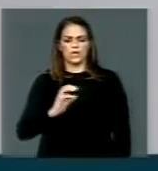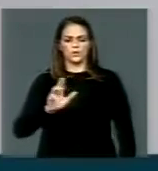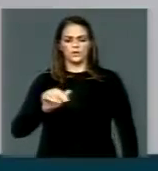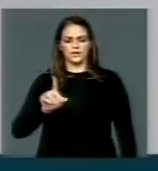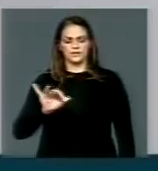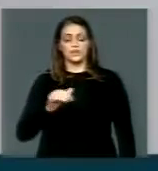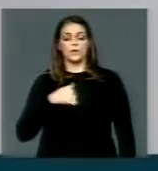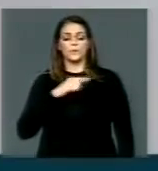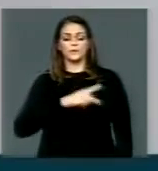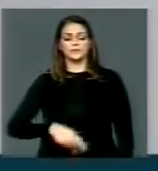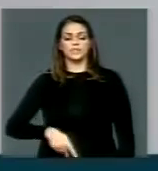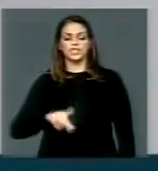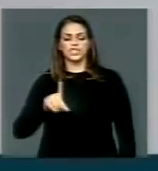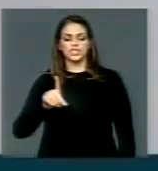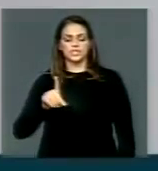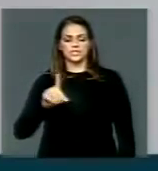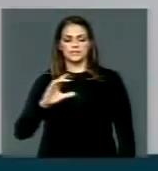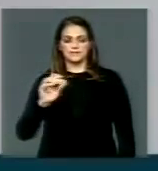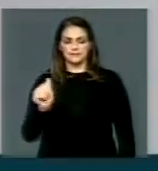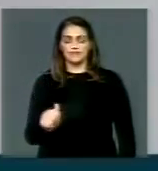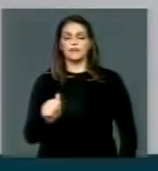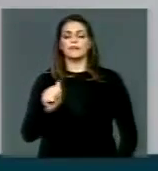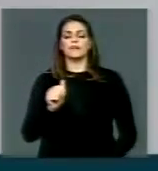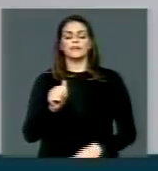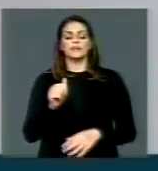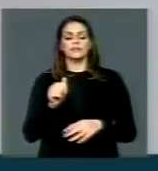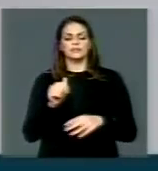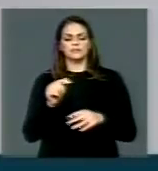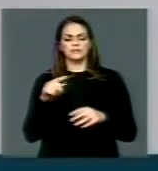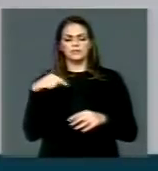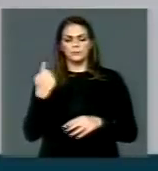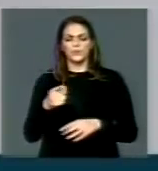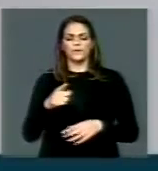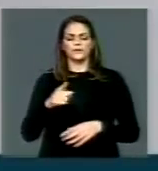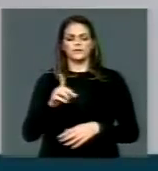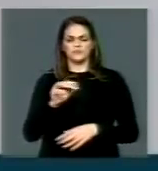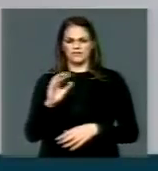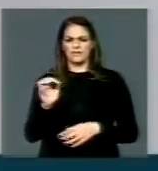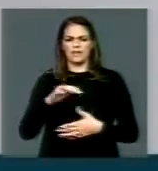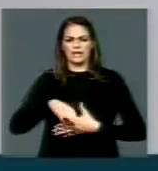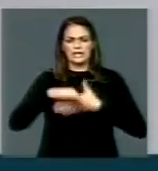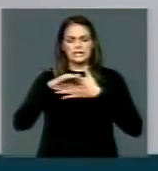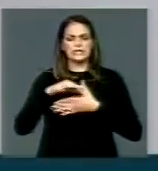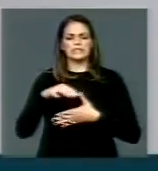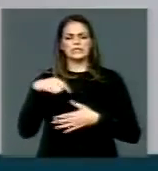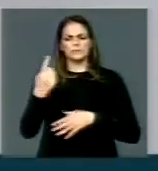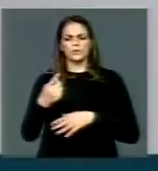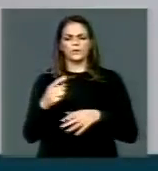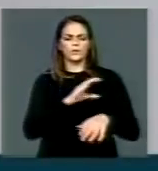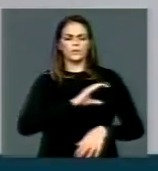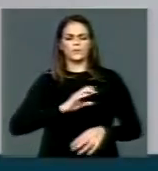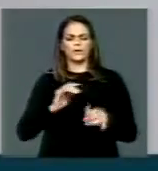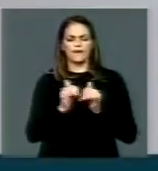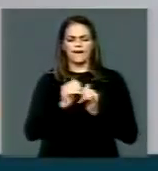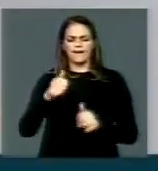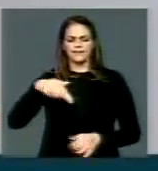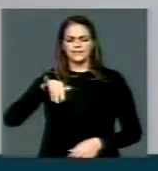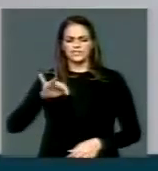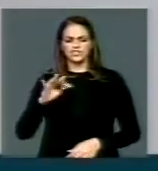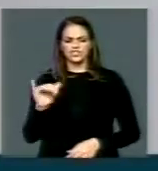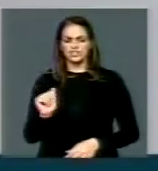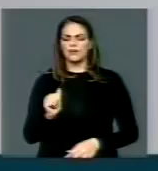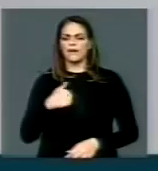do Diretório Central dos Estudantes, fui líder secundarista, fui do Comitê de Anistia, nasci nos movimentos sociais,